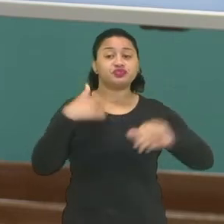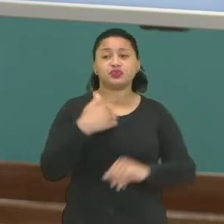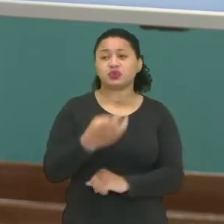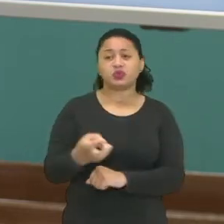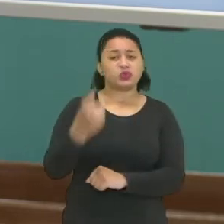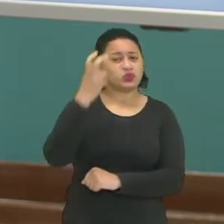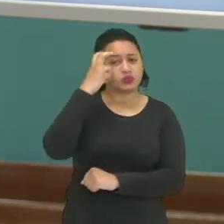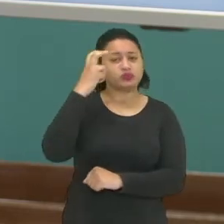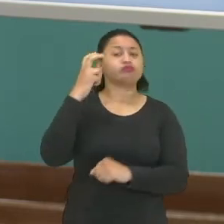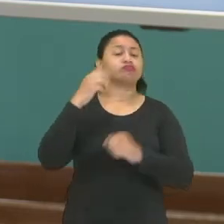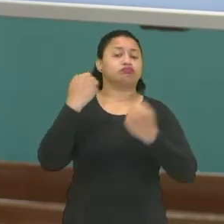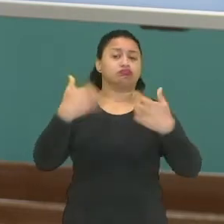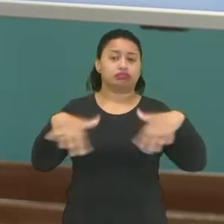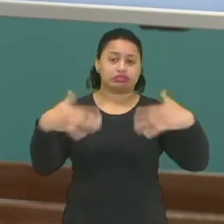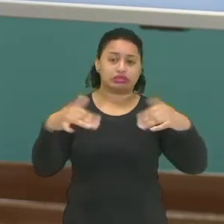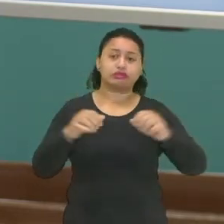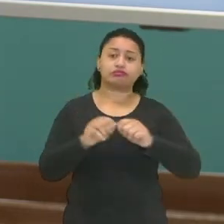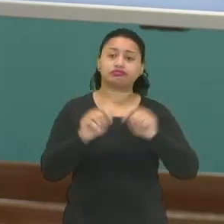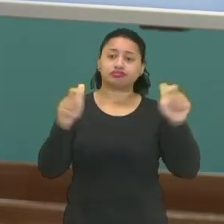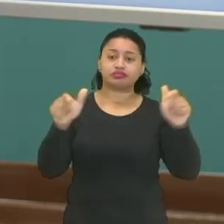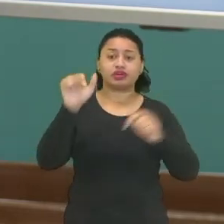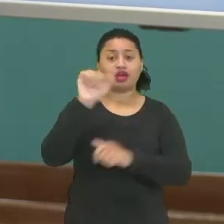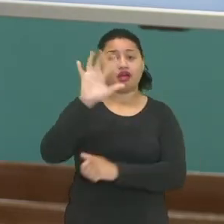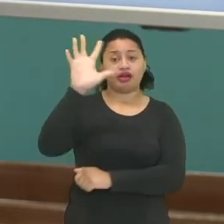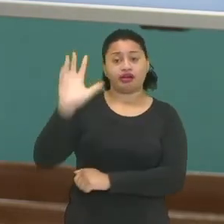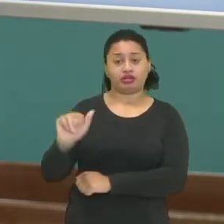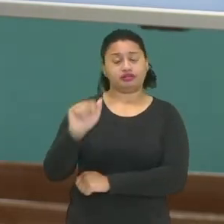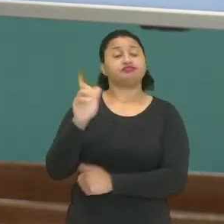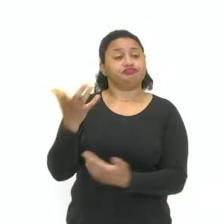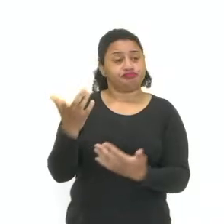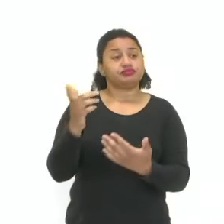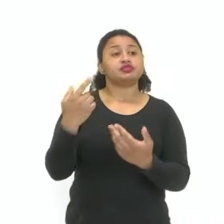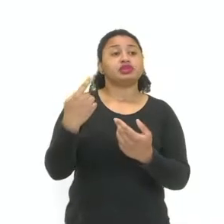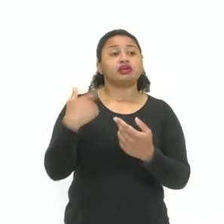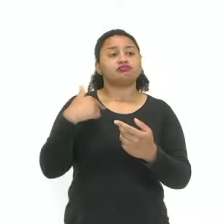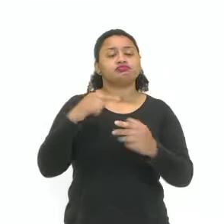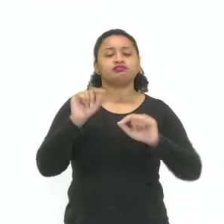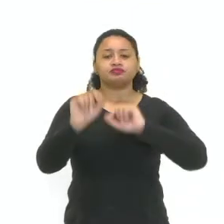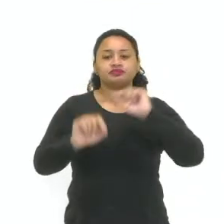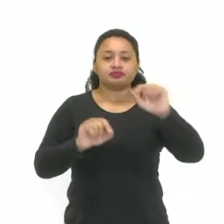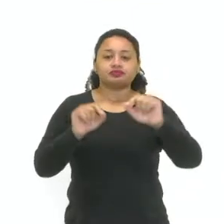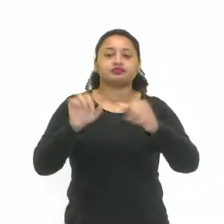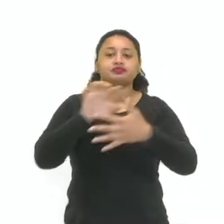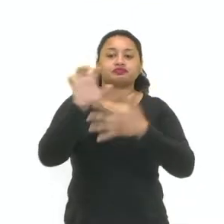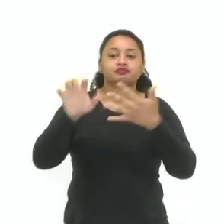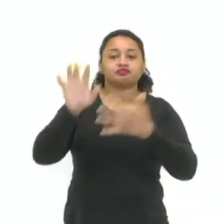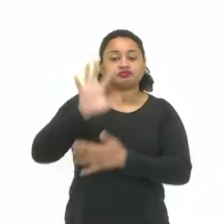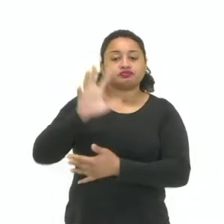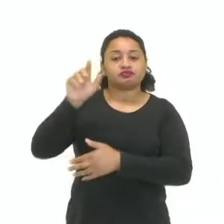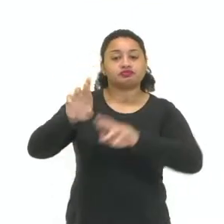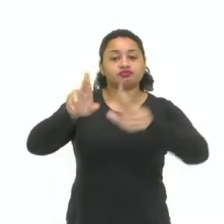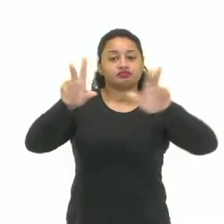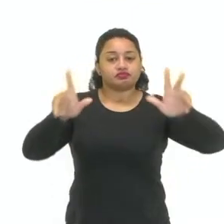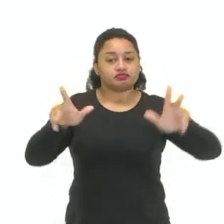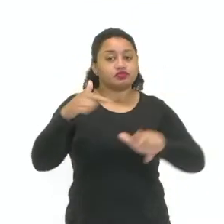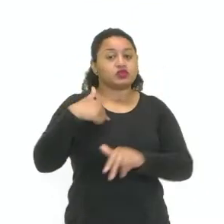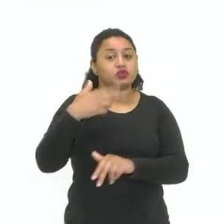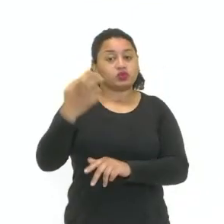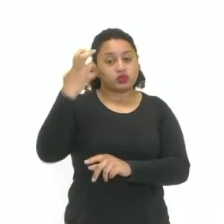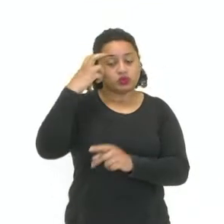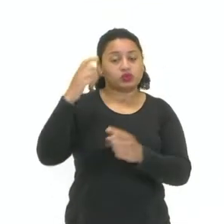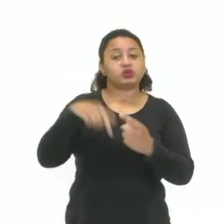dentro da África, por exemplo, né? É um dos critérios. Então, o continente africano é uma área de grande diversidade cultural,